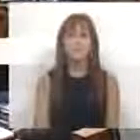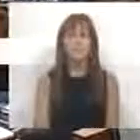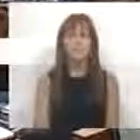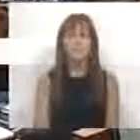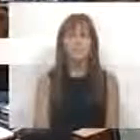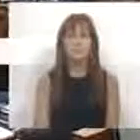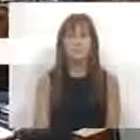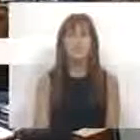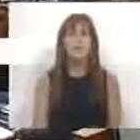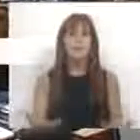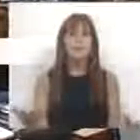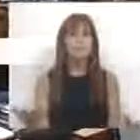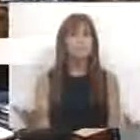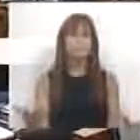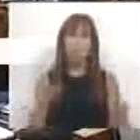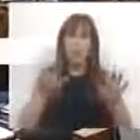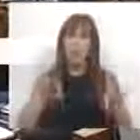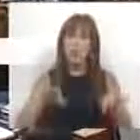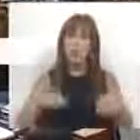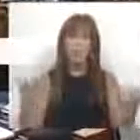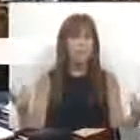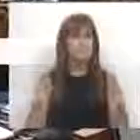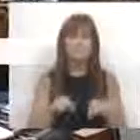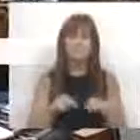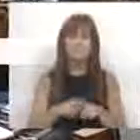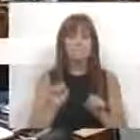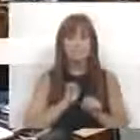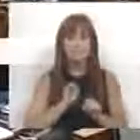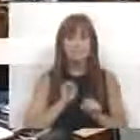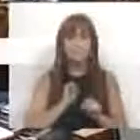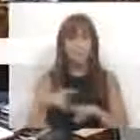Está, pois, concluído o nosso debate.